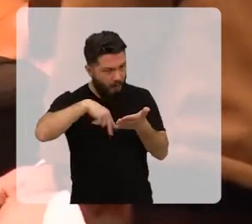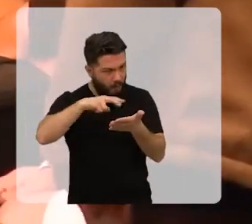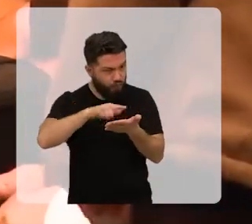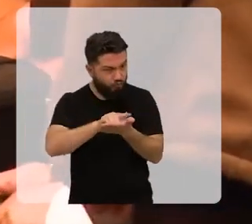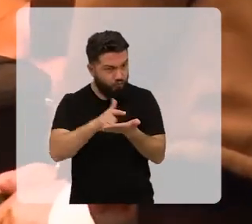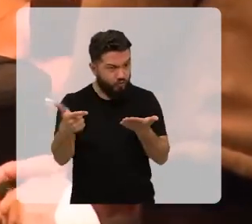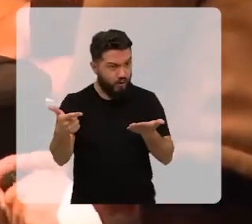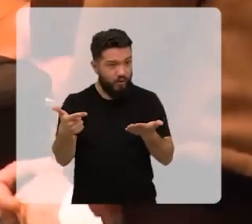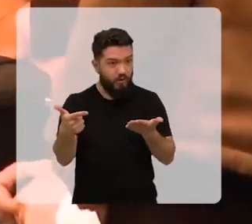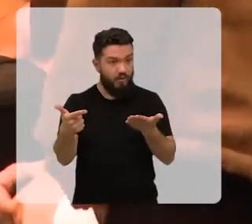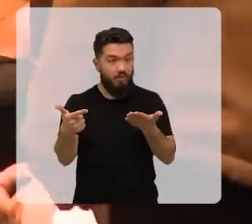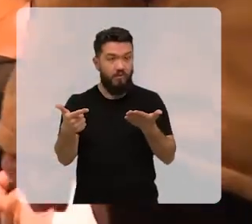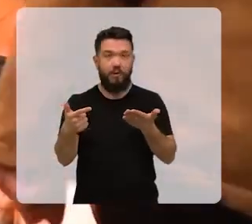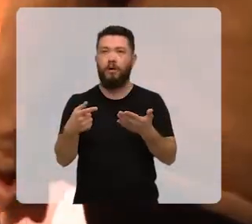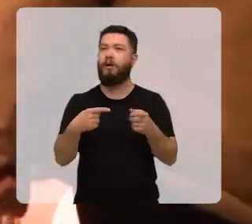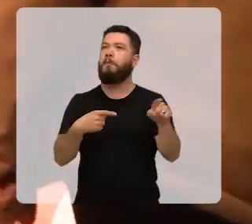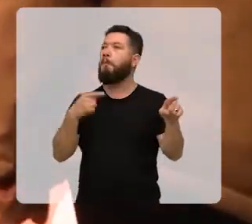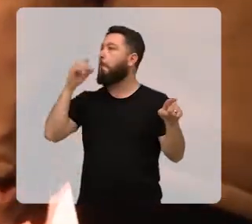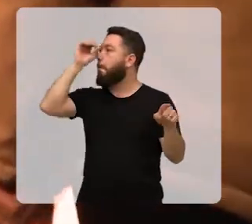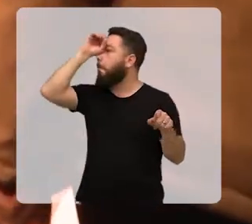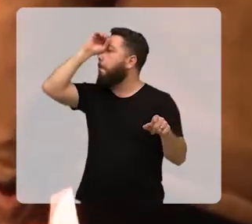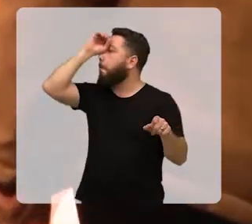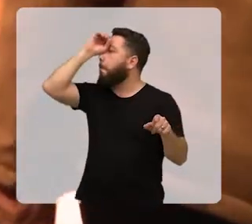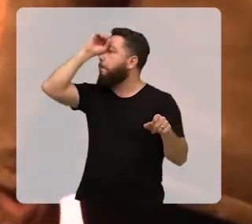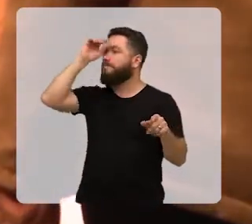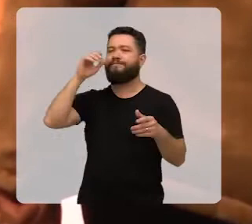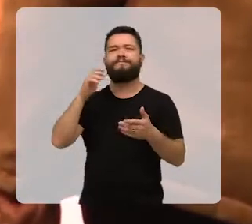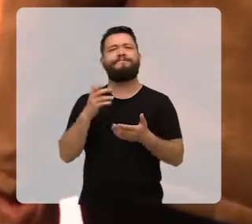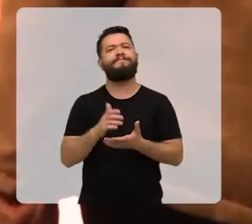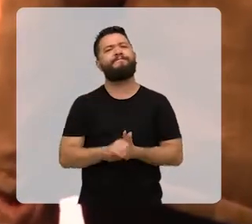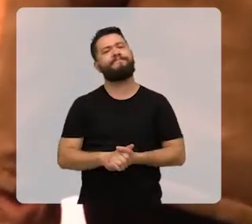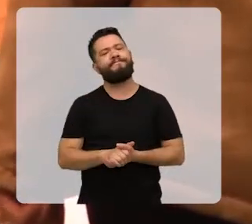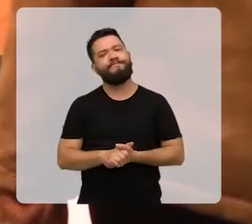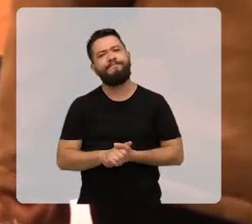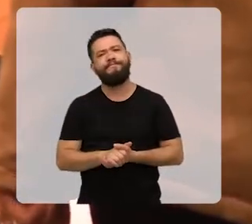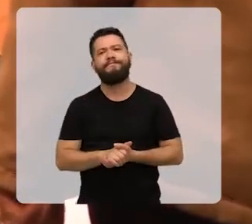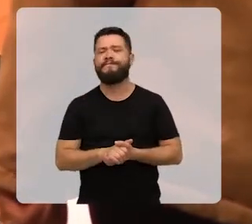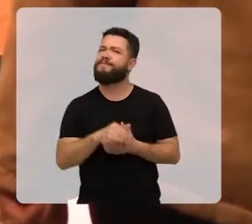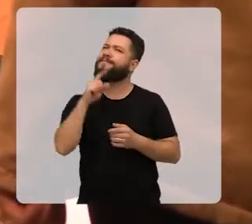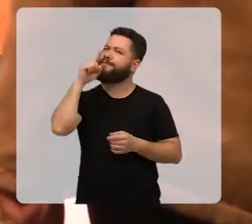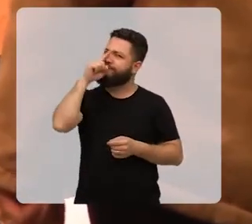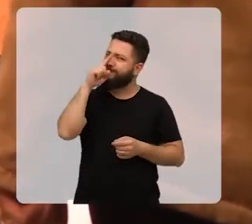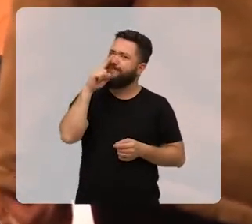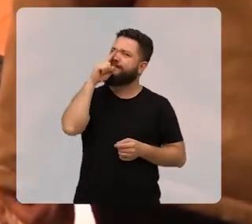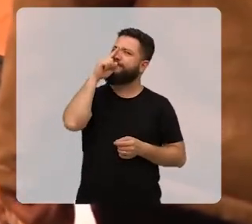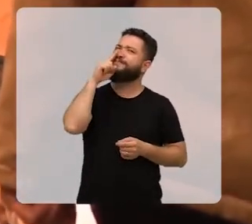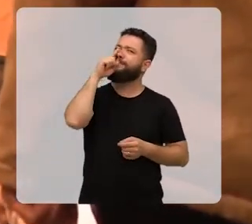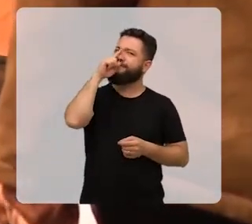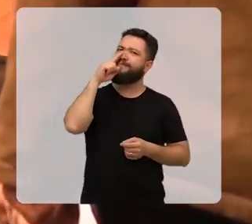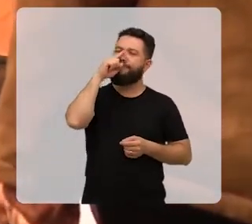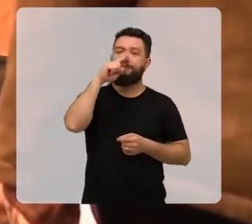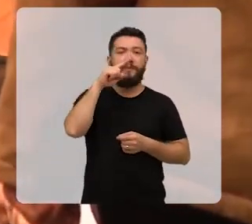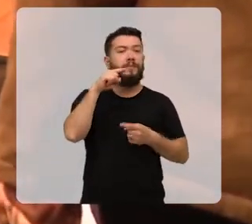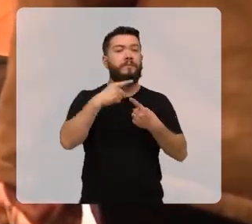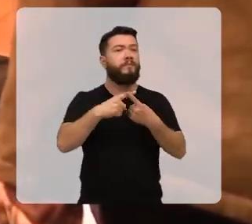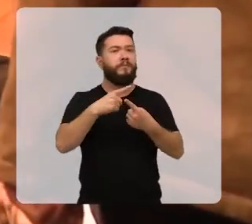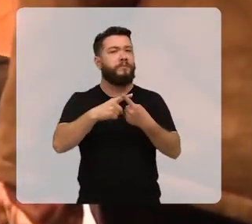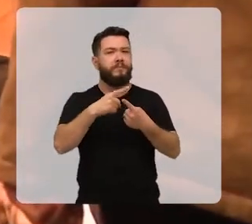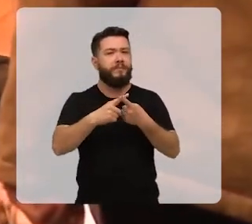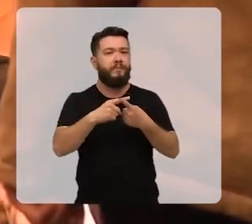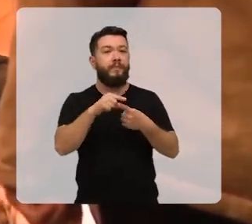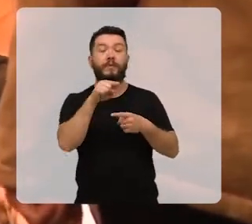não tem a menor ideia isso num certo ponto é um perigo porque eles depois têm que